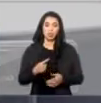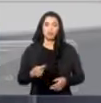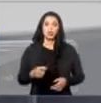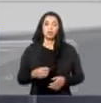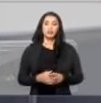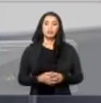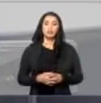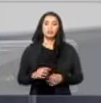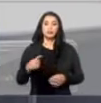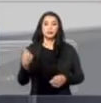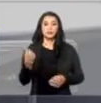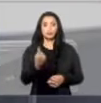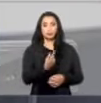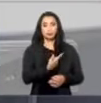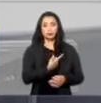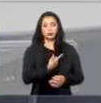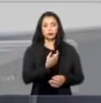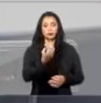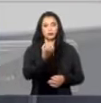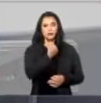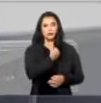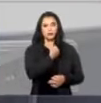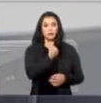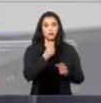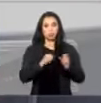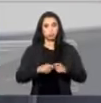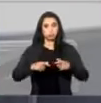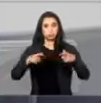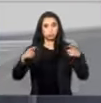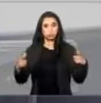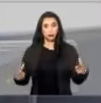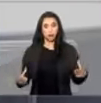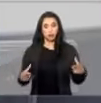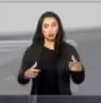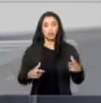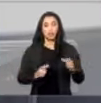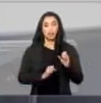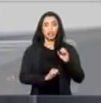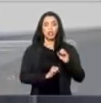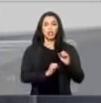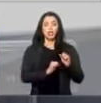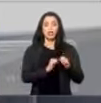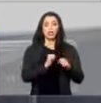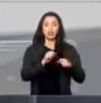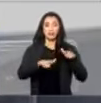em números, é maior que a indústria farmacêutica e a de papel e celulose.